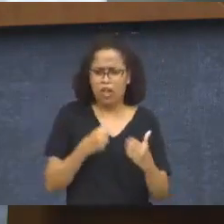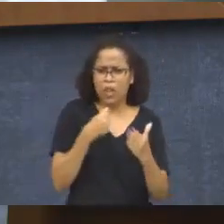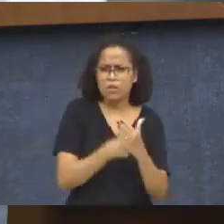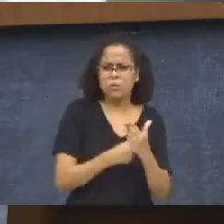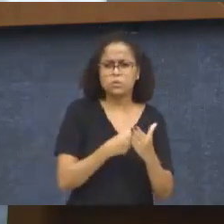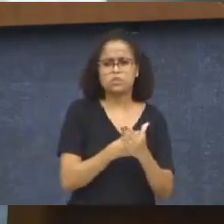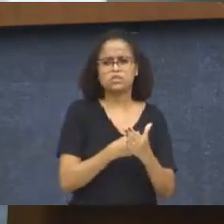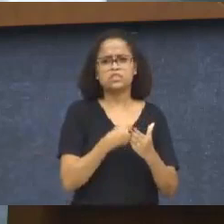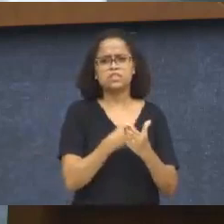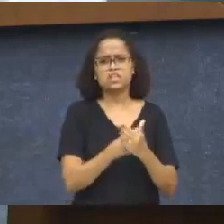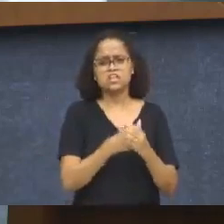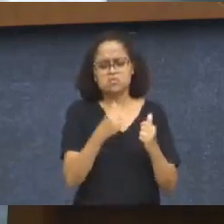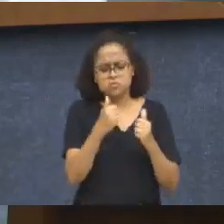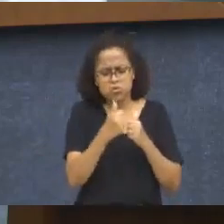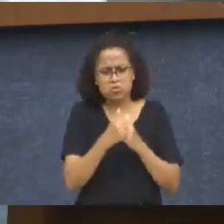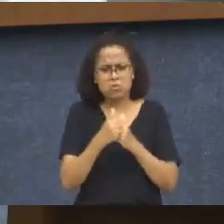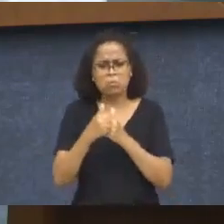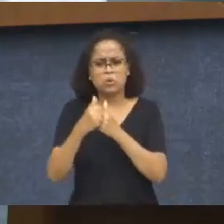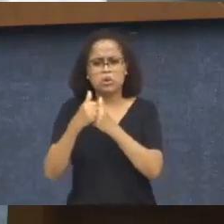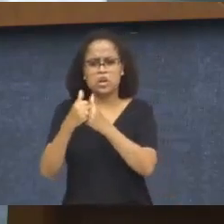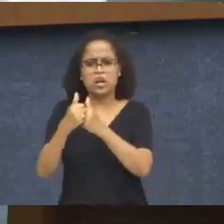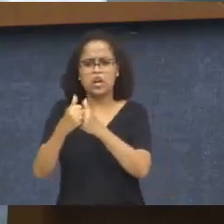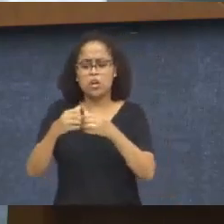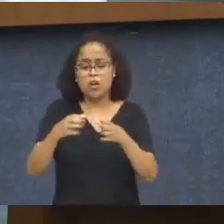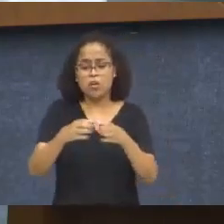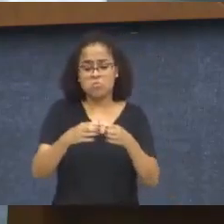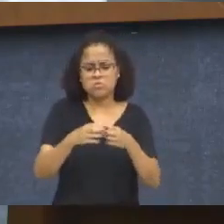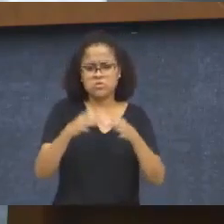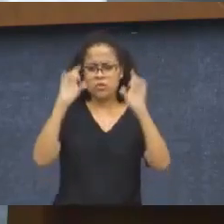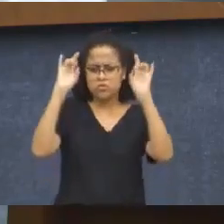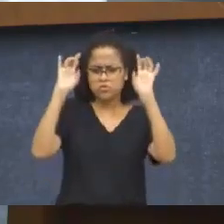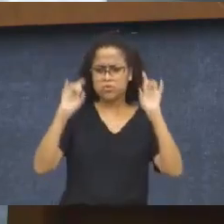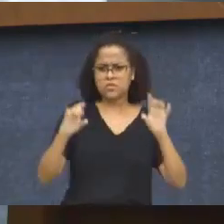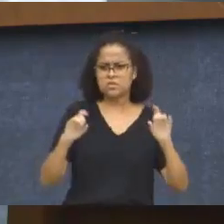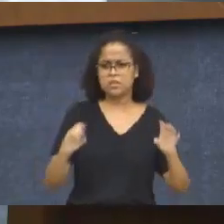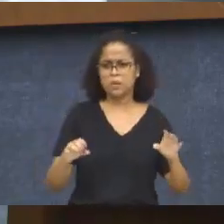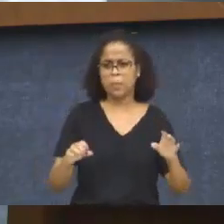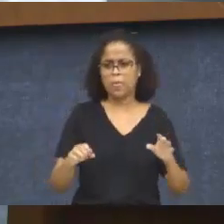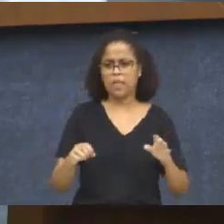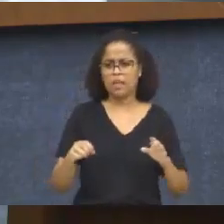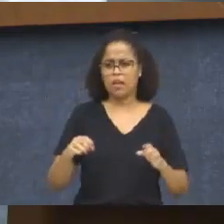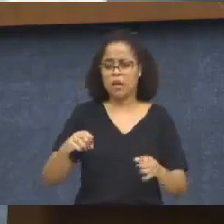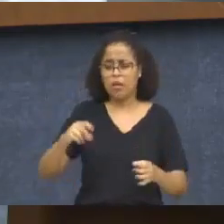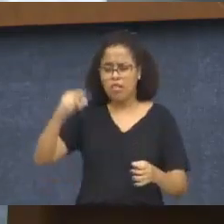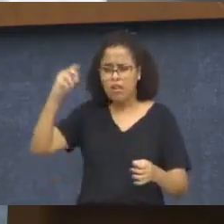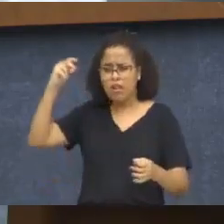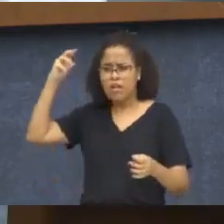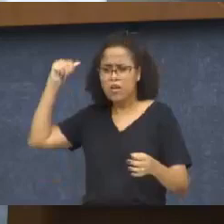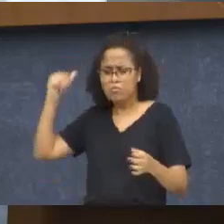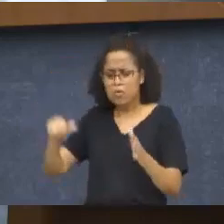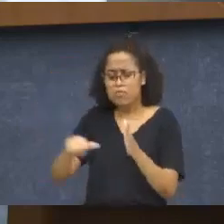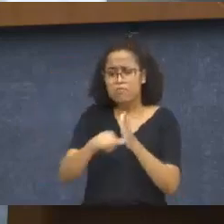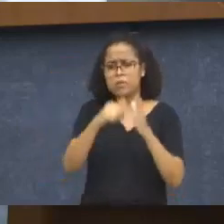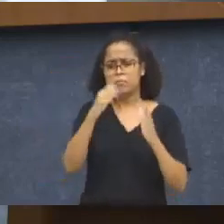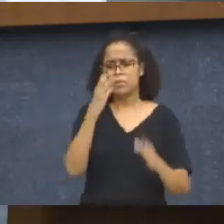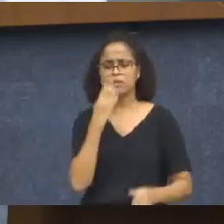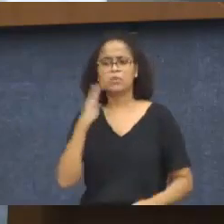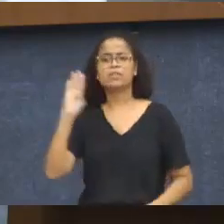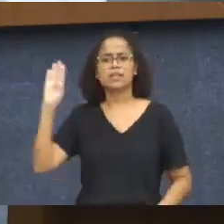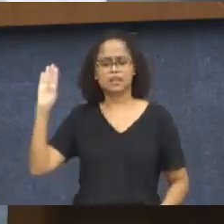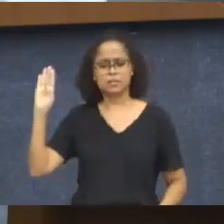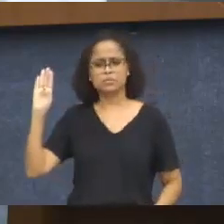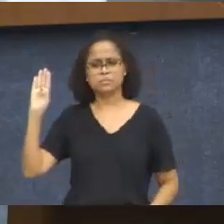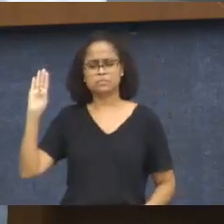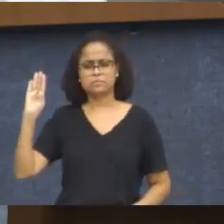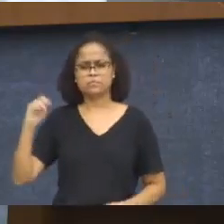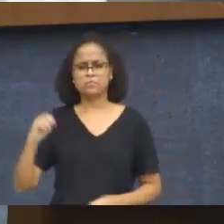acompanhar muito por uma comissão especial criada lá no meu primeiro mandato para acompanhar as obras da Pampulha, mas